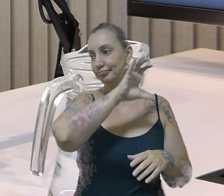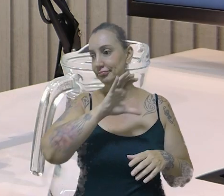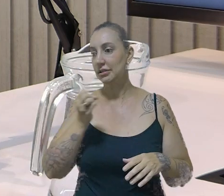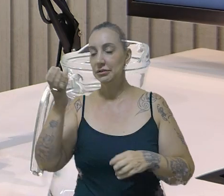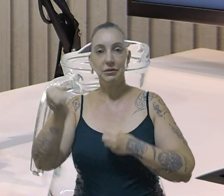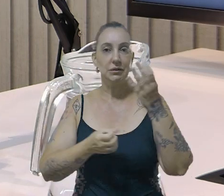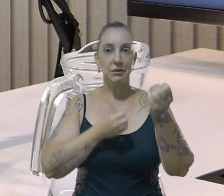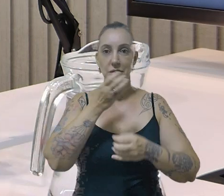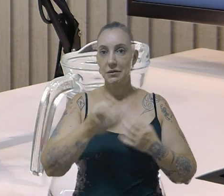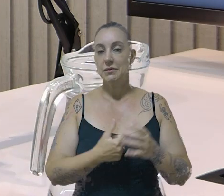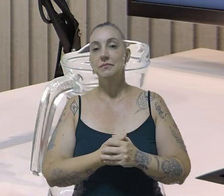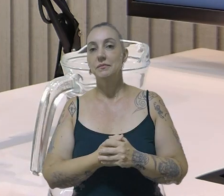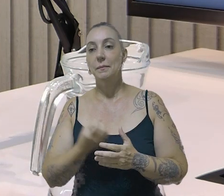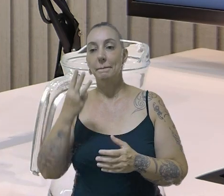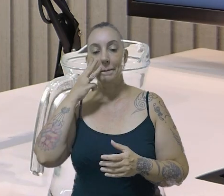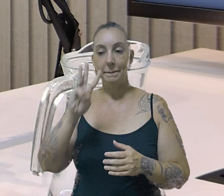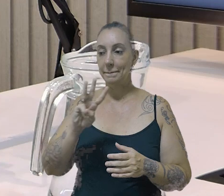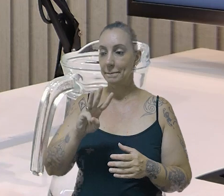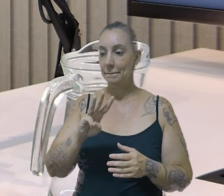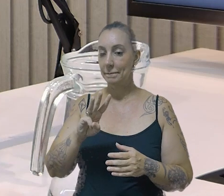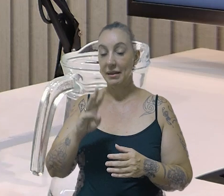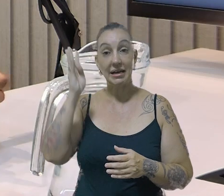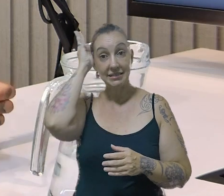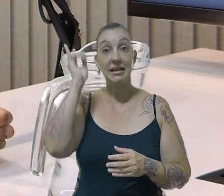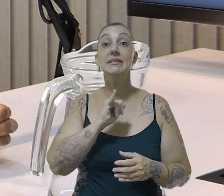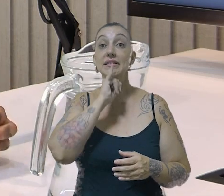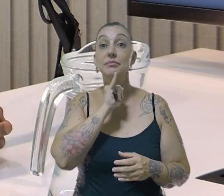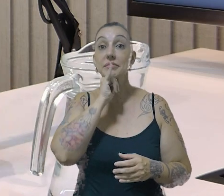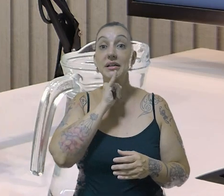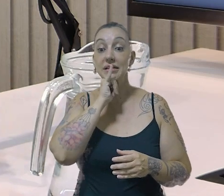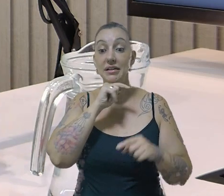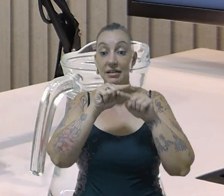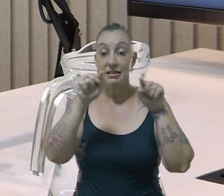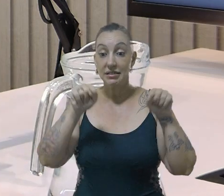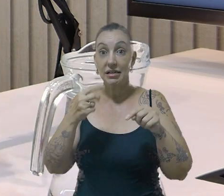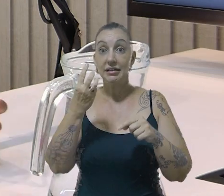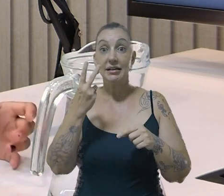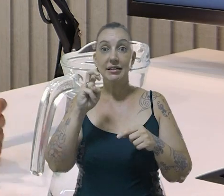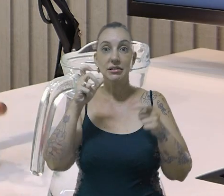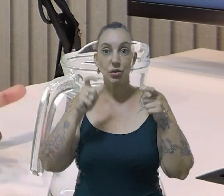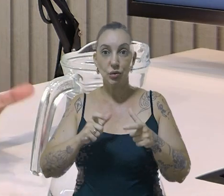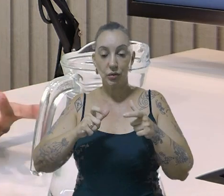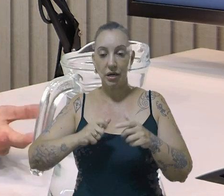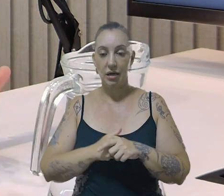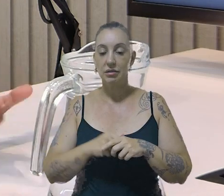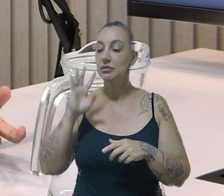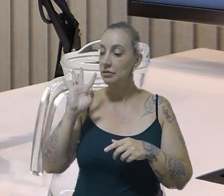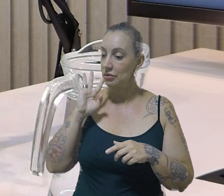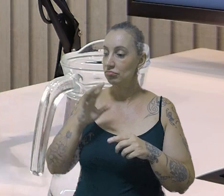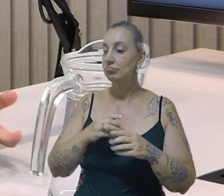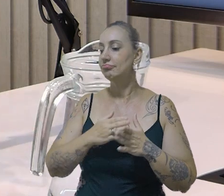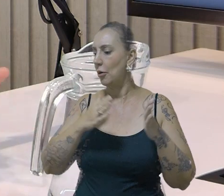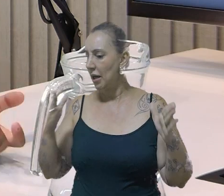é assim foram três dias a gente estreou no Sesc Piranga numa salinha de 35 lugares fez uma temporada bem legal que Estendeu